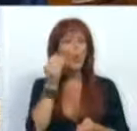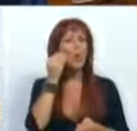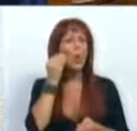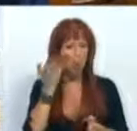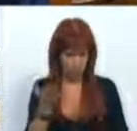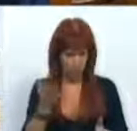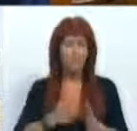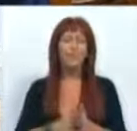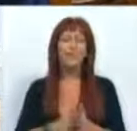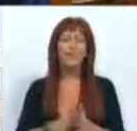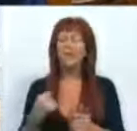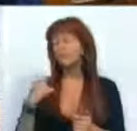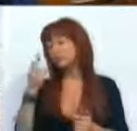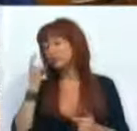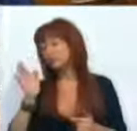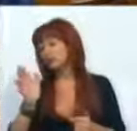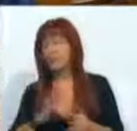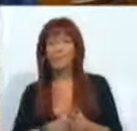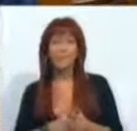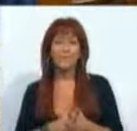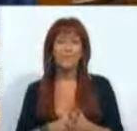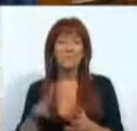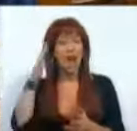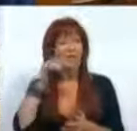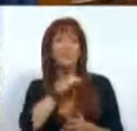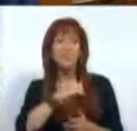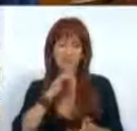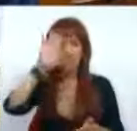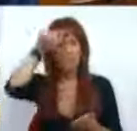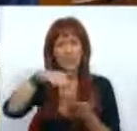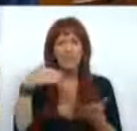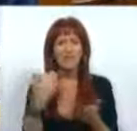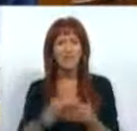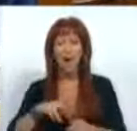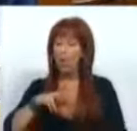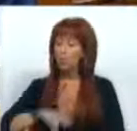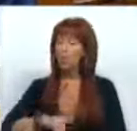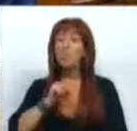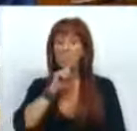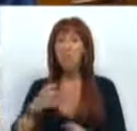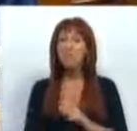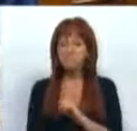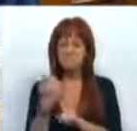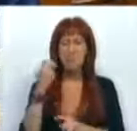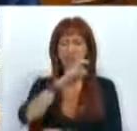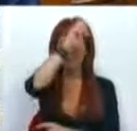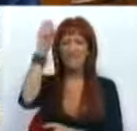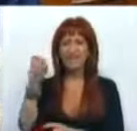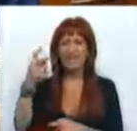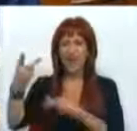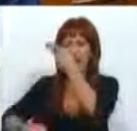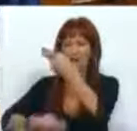implementado. Do que já se conhece, penso que nos é permitido concluir que o nosso país deverá obter a